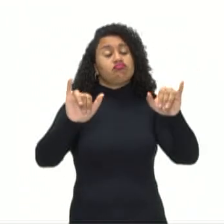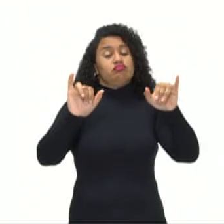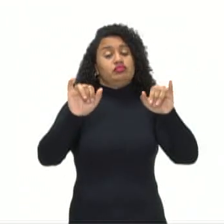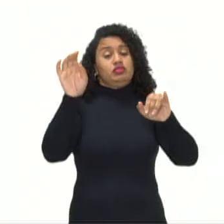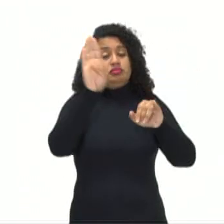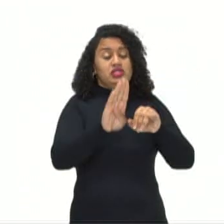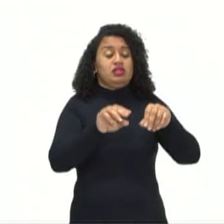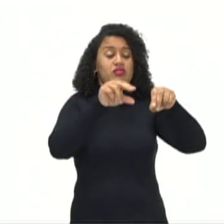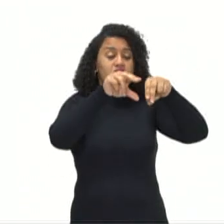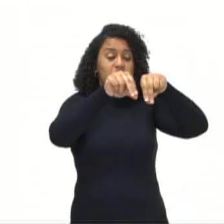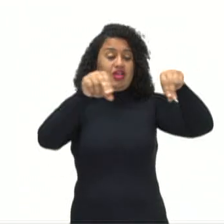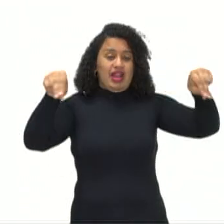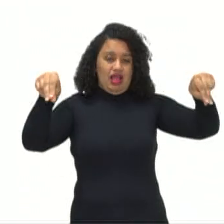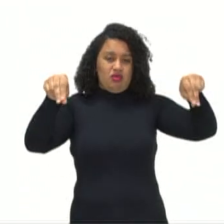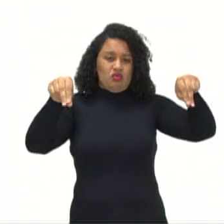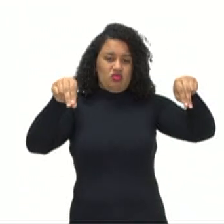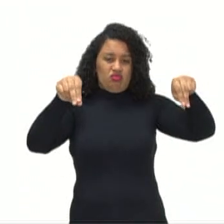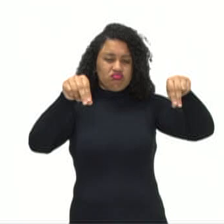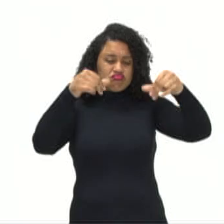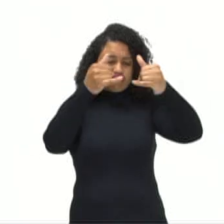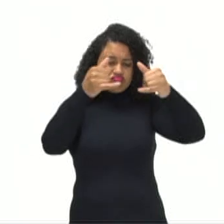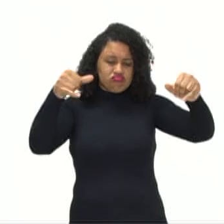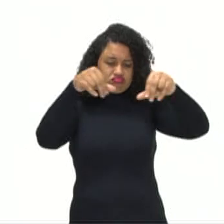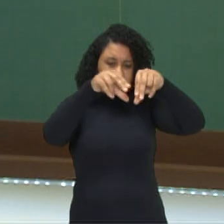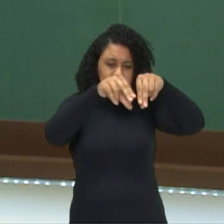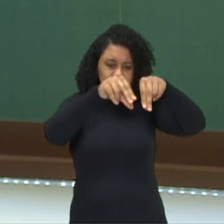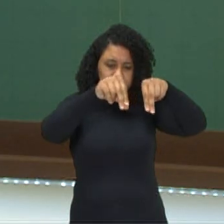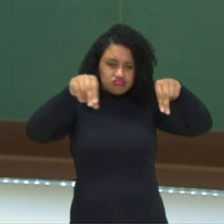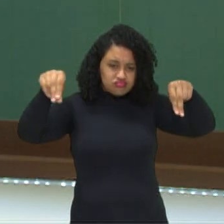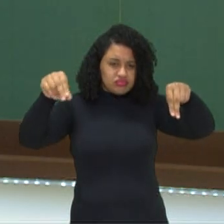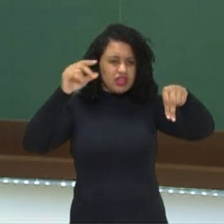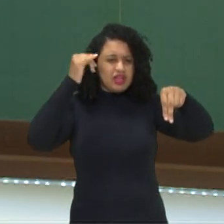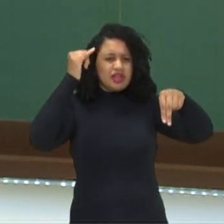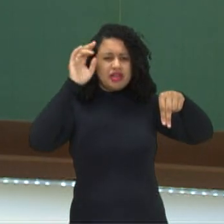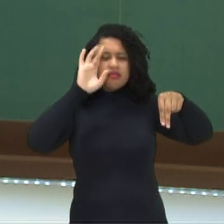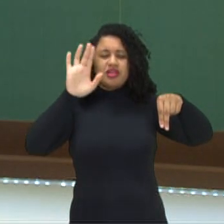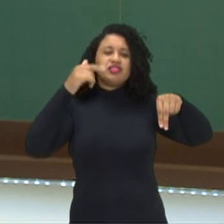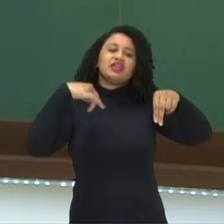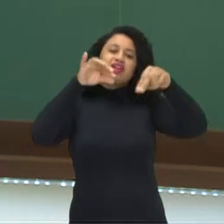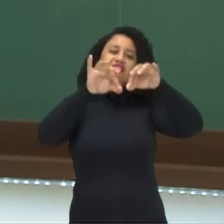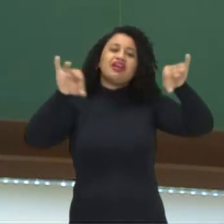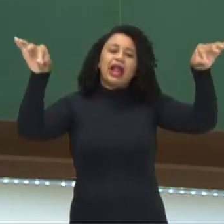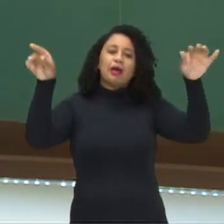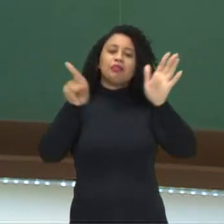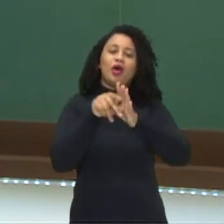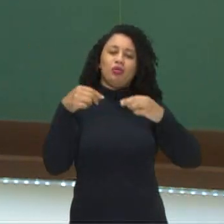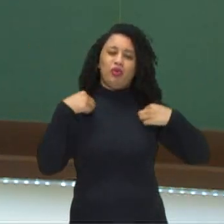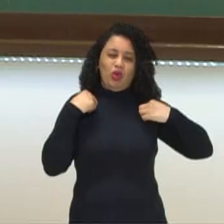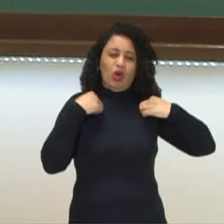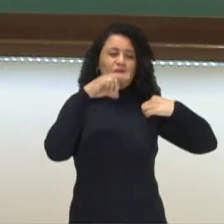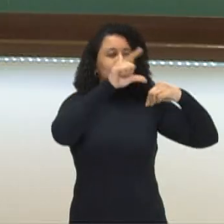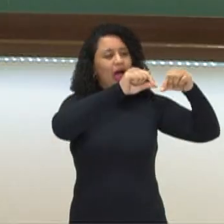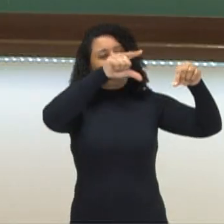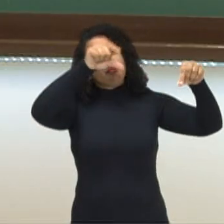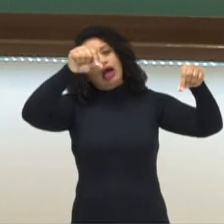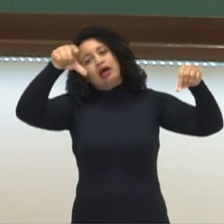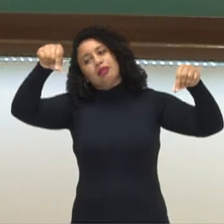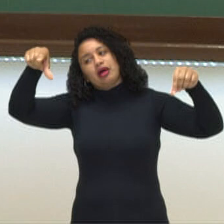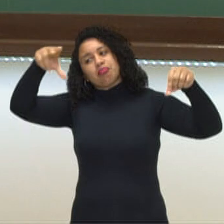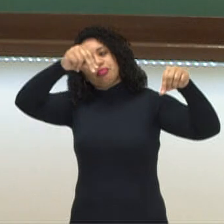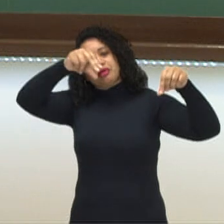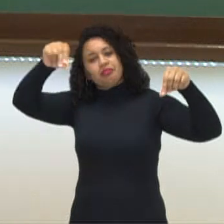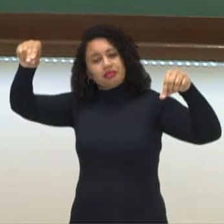as feiras. Então, imagine, né, um varal aí, que nem o da mamãe de roupa, né? Então, o varal está